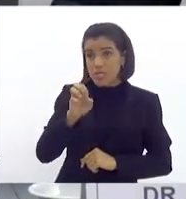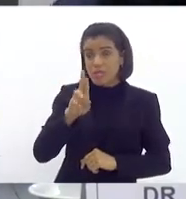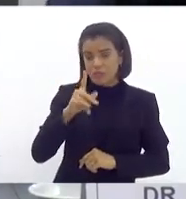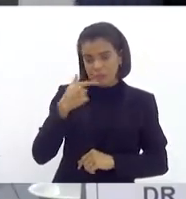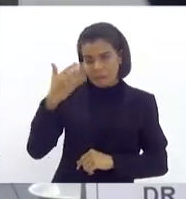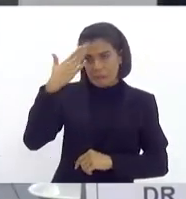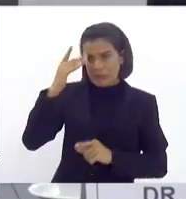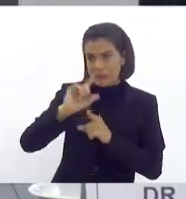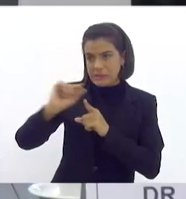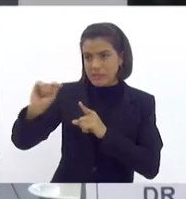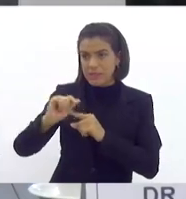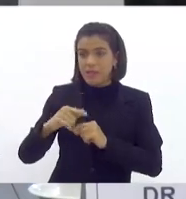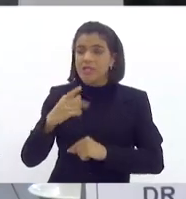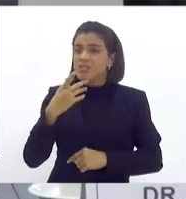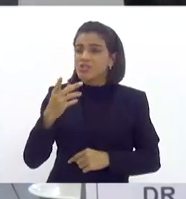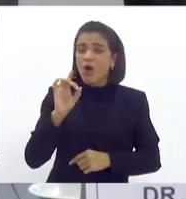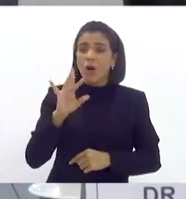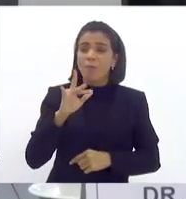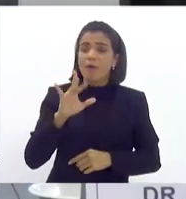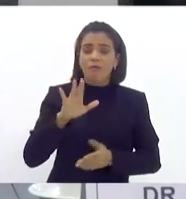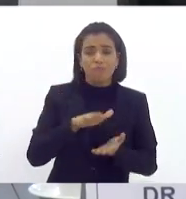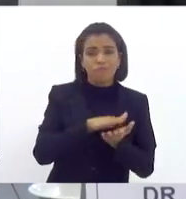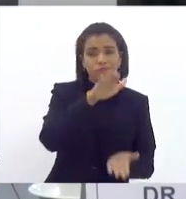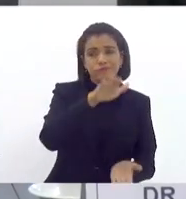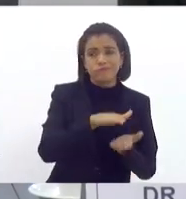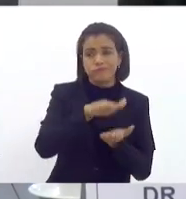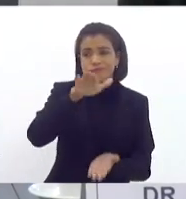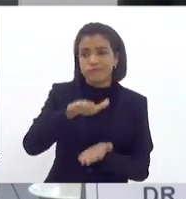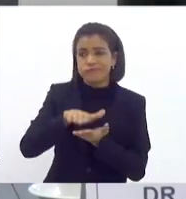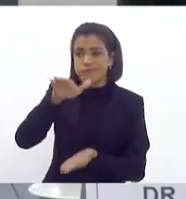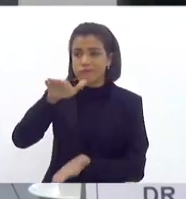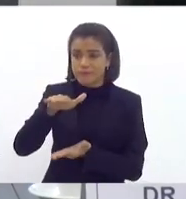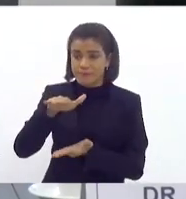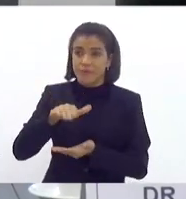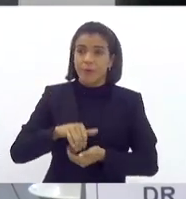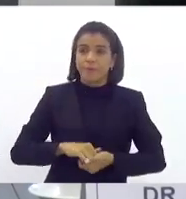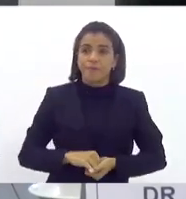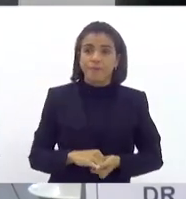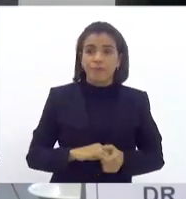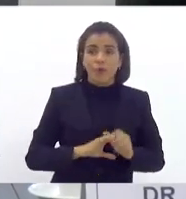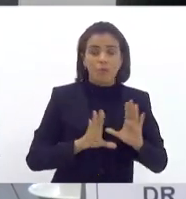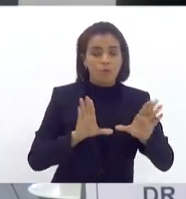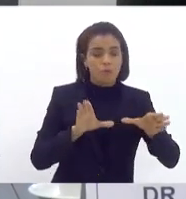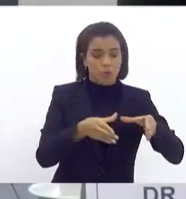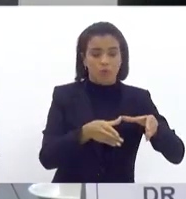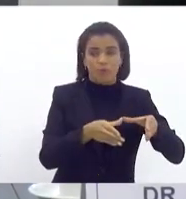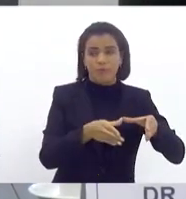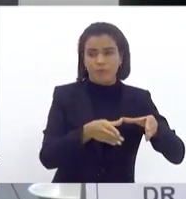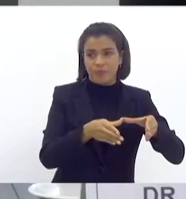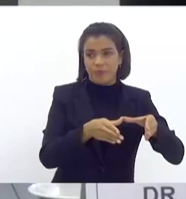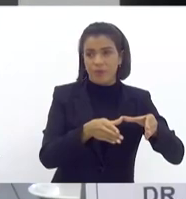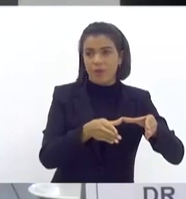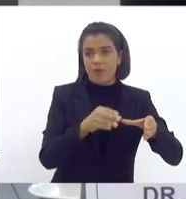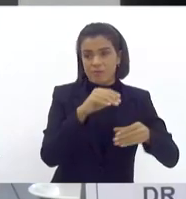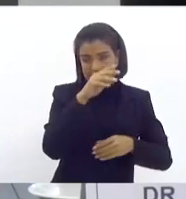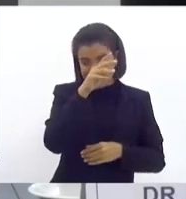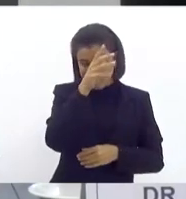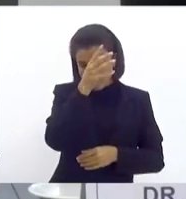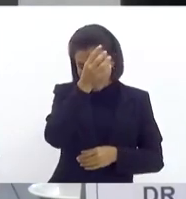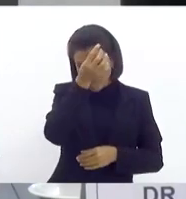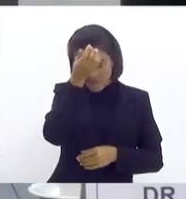ir. Mas a sugestão só é para a gente votar em bloco a parte final aqui da pauta. só para não